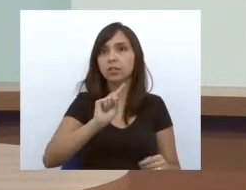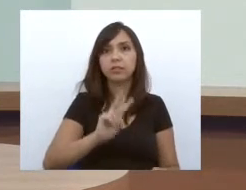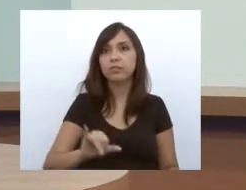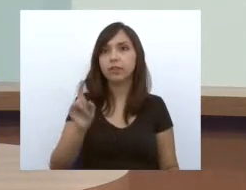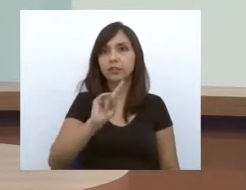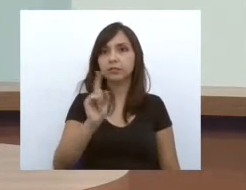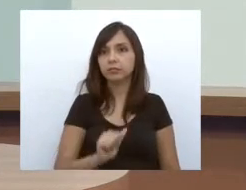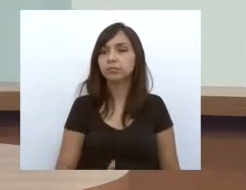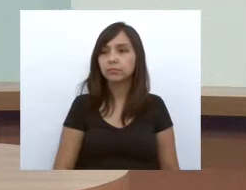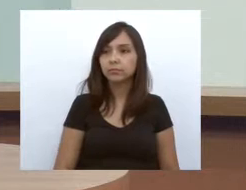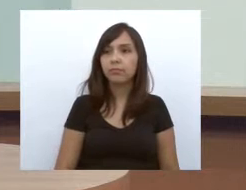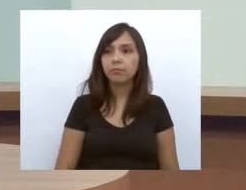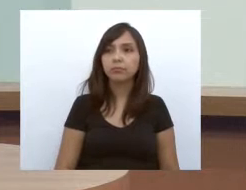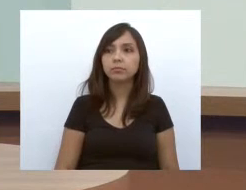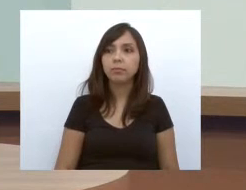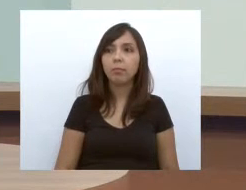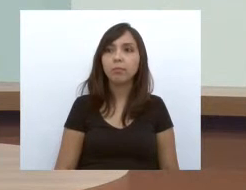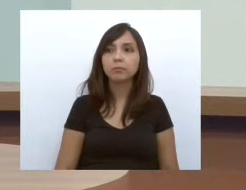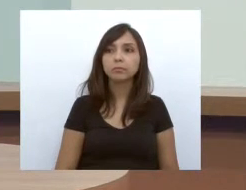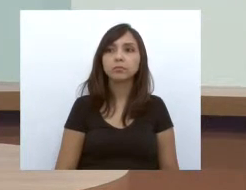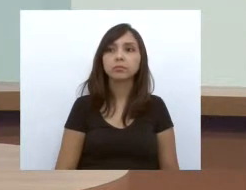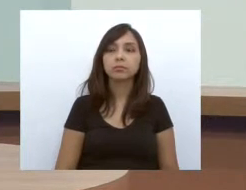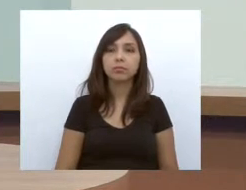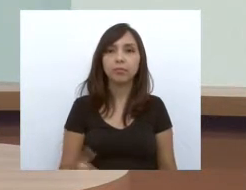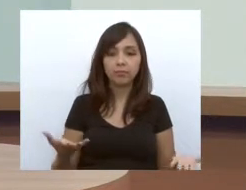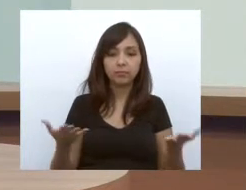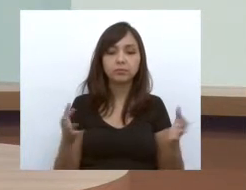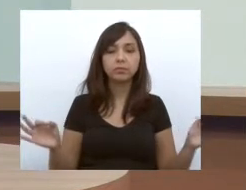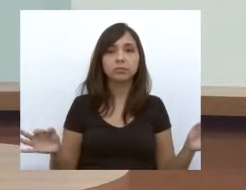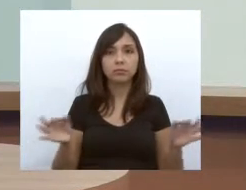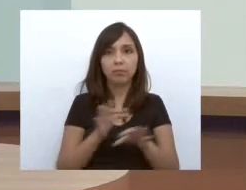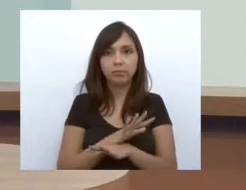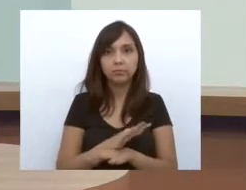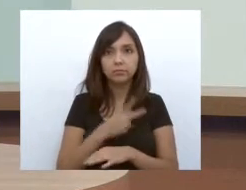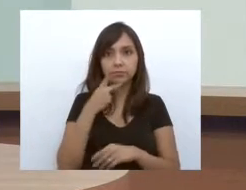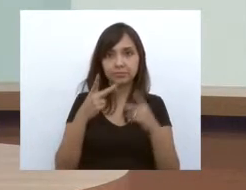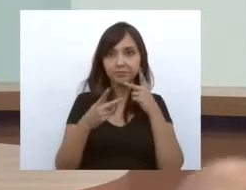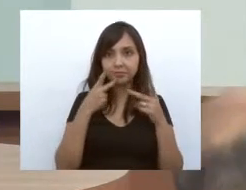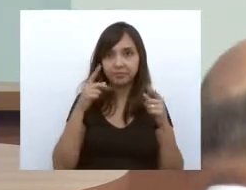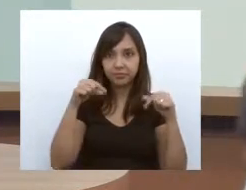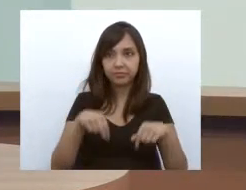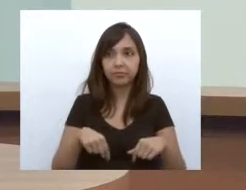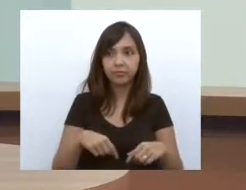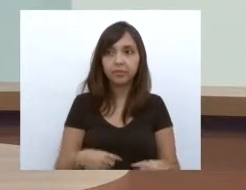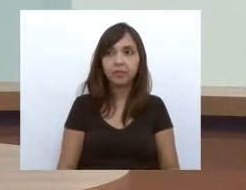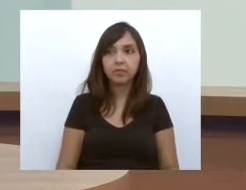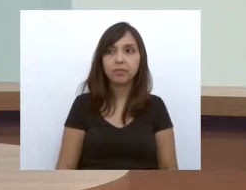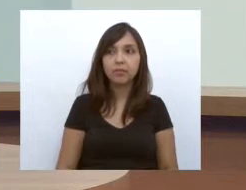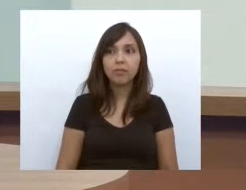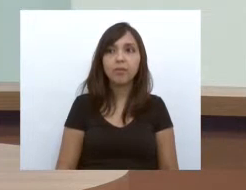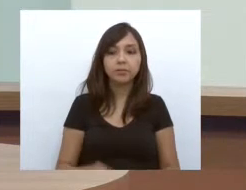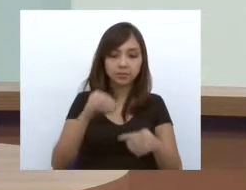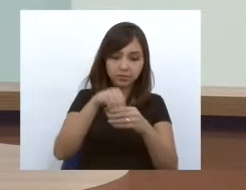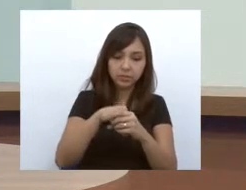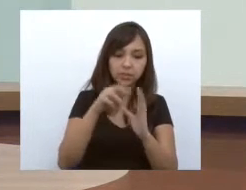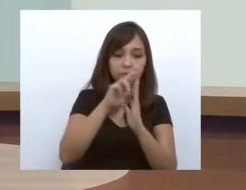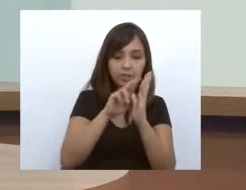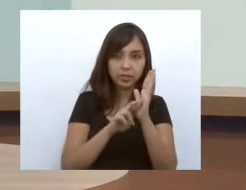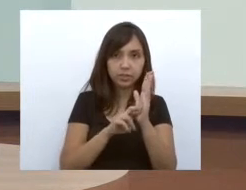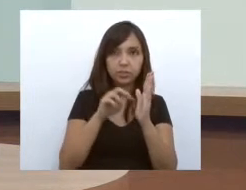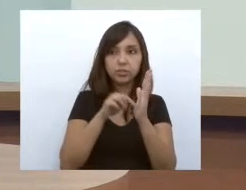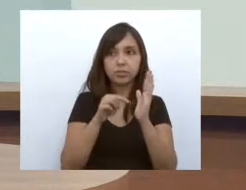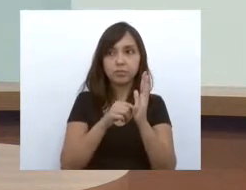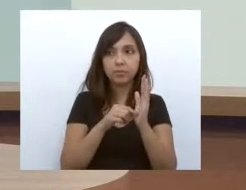escola. Por fim, senhor presidente, eu concluo a minha fala, rogando a Vossa Excelência, que eu sei que o regimento dessa casa permite